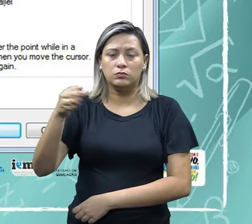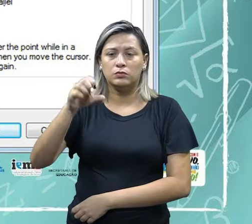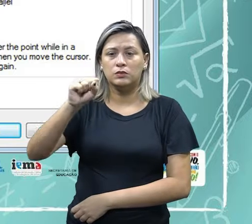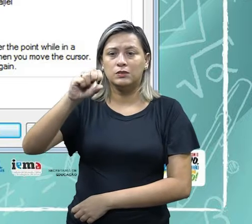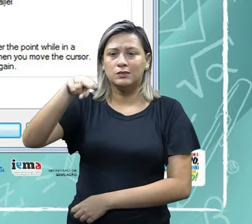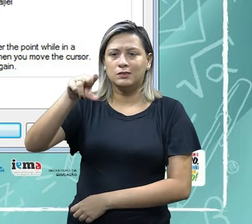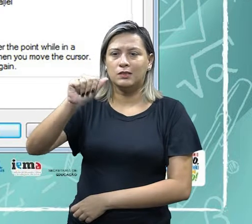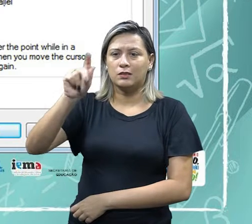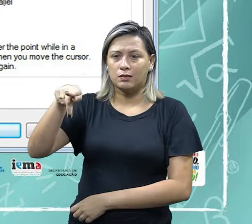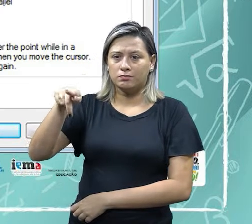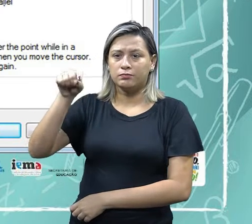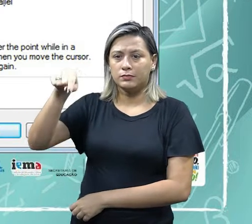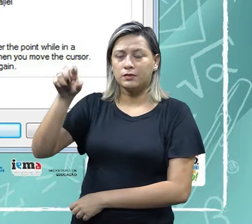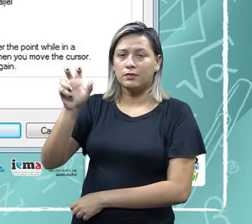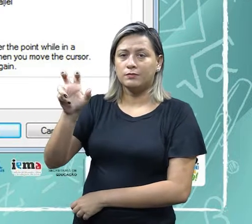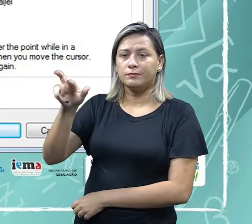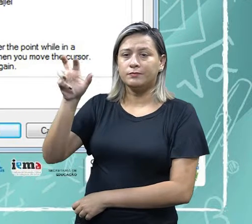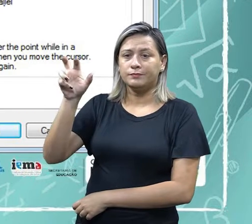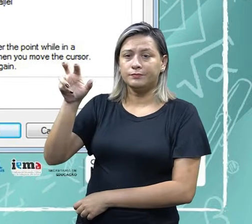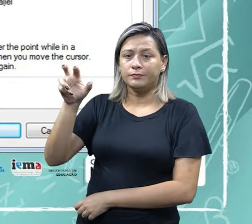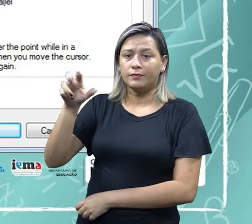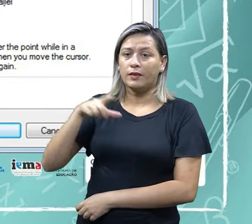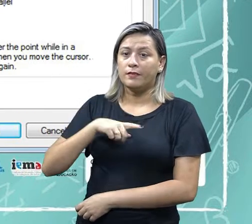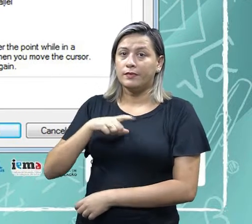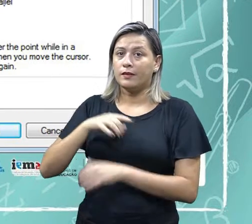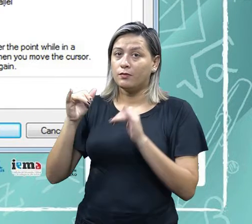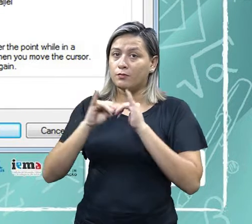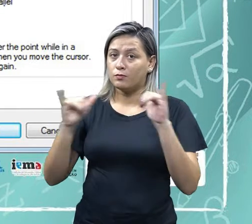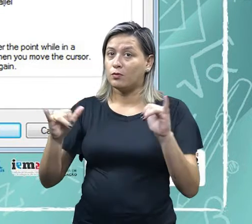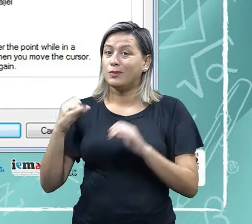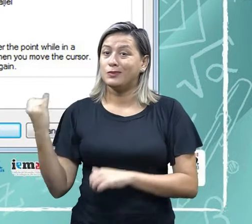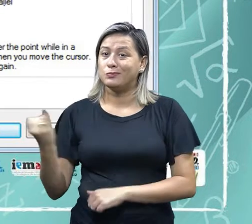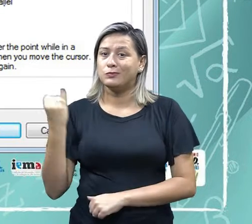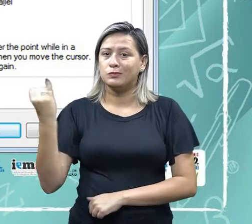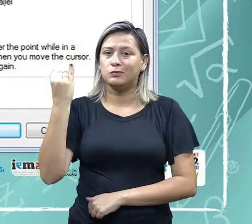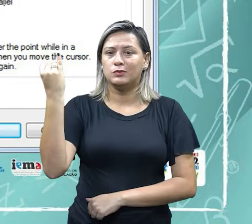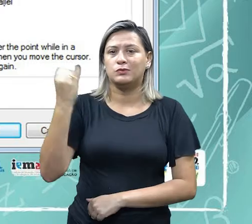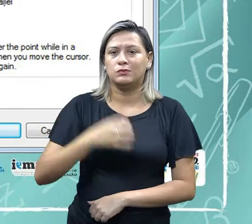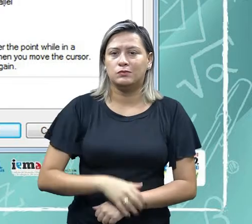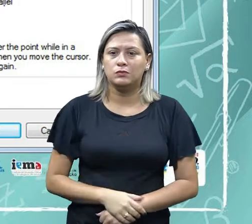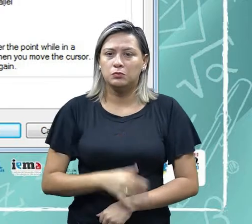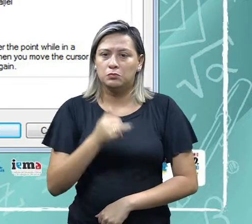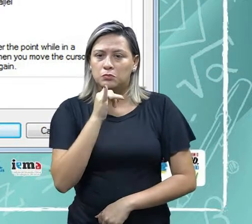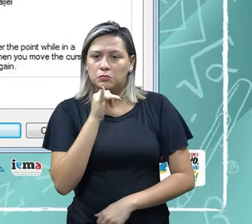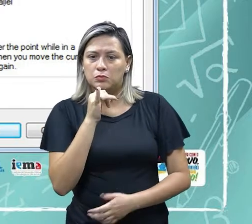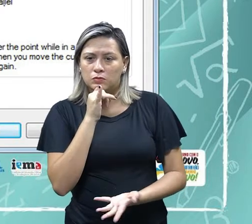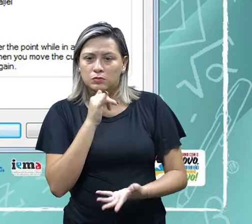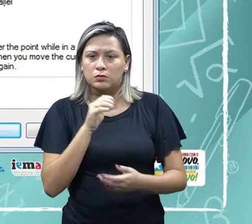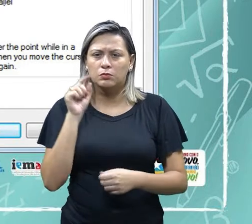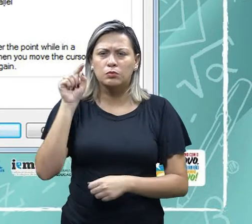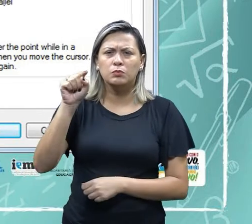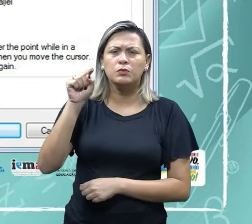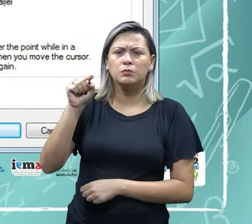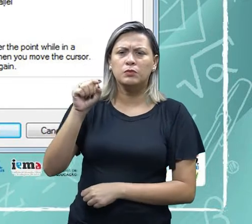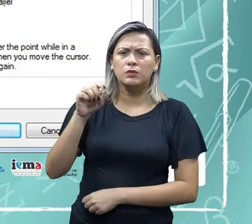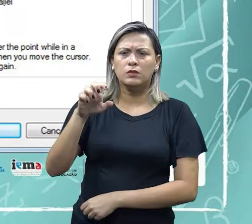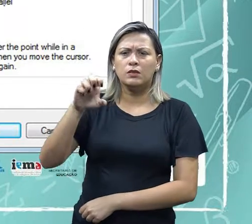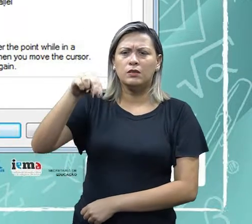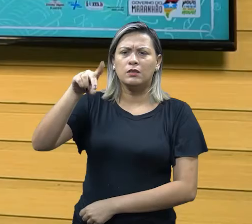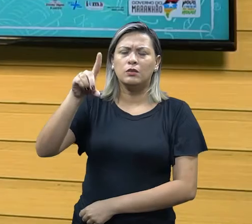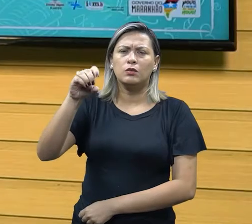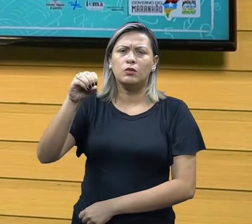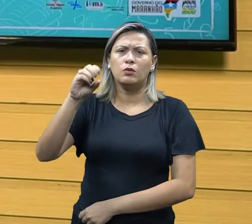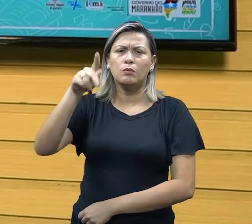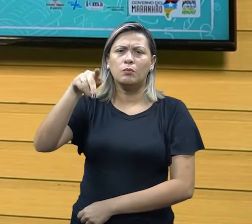algumas opções que são fundamentais. A gente vai falar de algumas delas, como esse primeiro ponto ali, ó, o